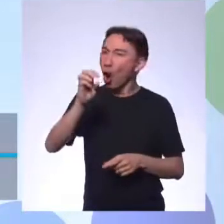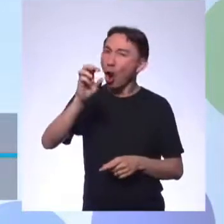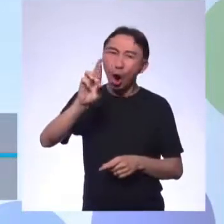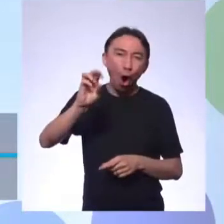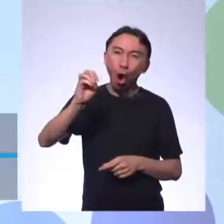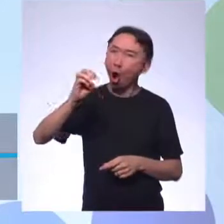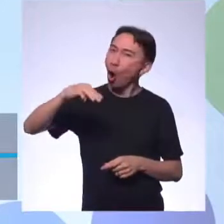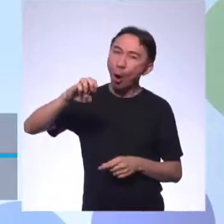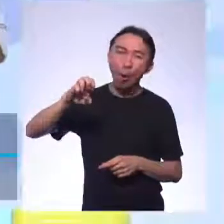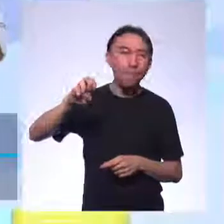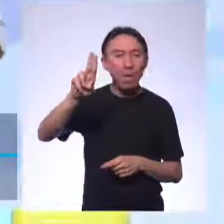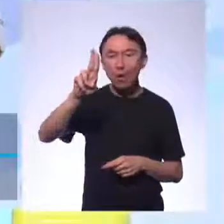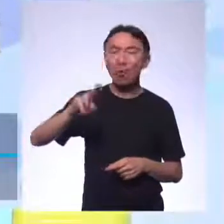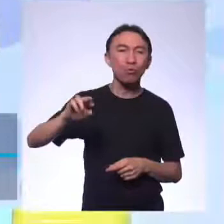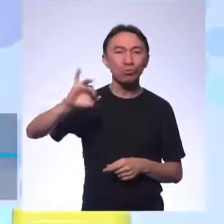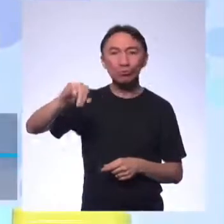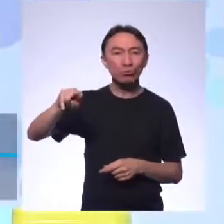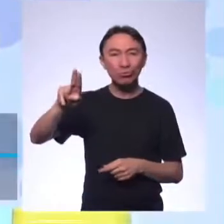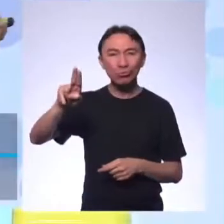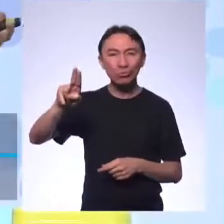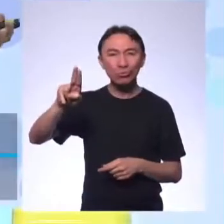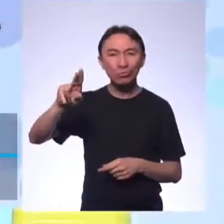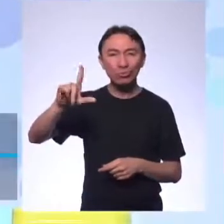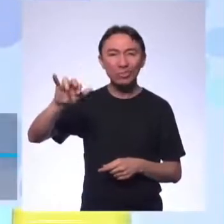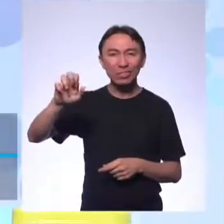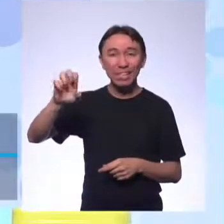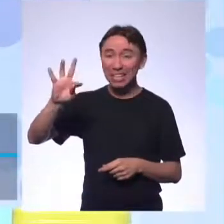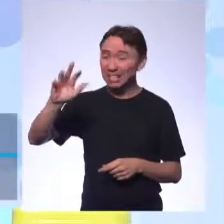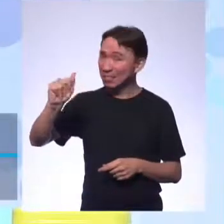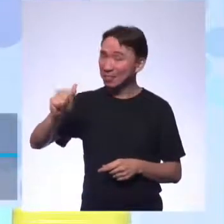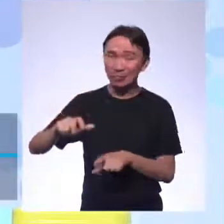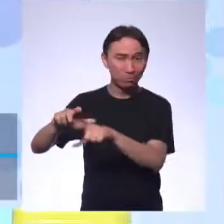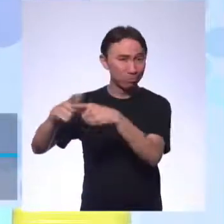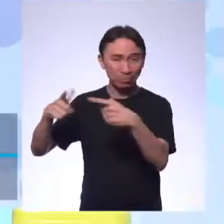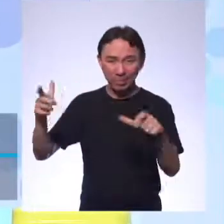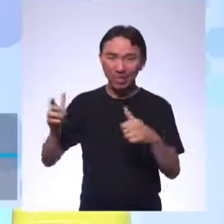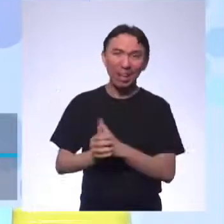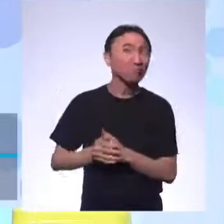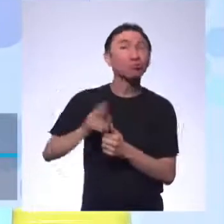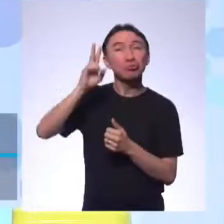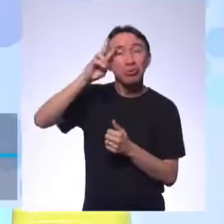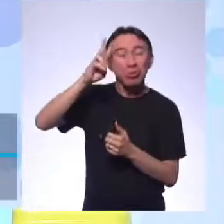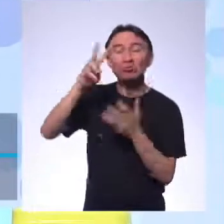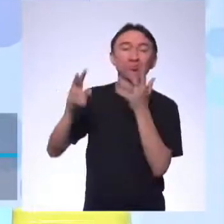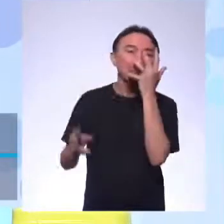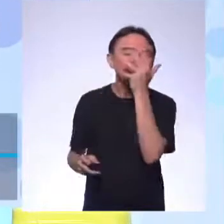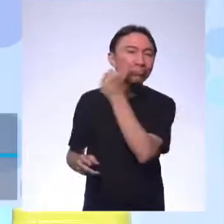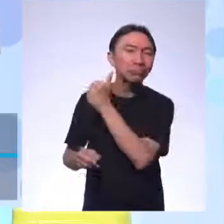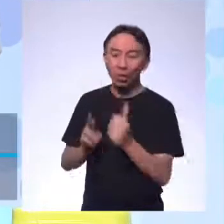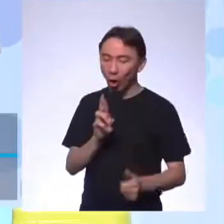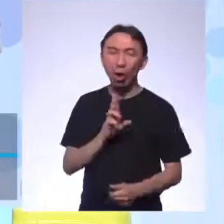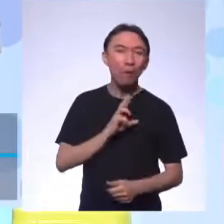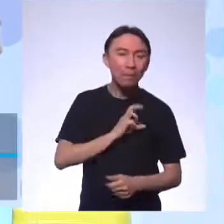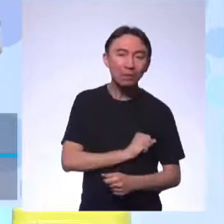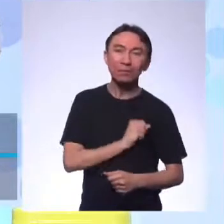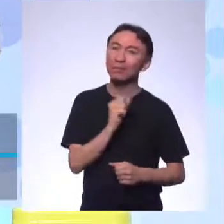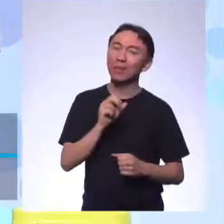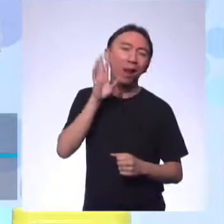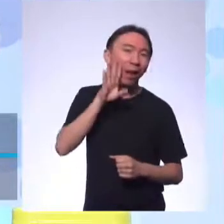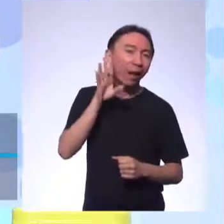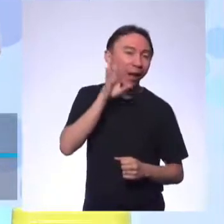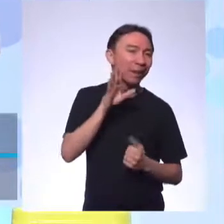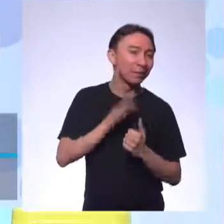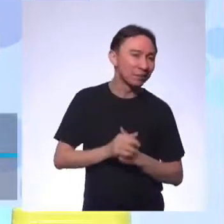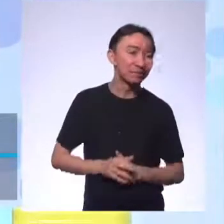Romeu e Julieta, nossa, É. ou seja, são histórias bonitas, histórias românticas, histórias legais, né? Histórias que nos fazem acreditar nas pessoas. Gente,